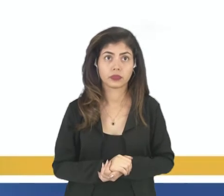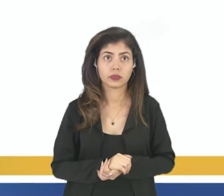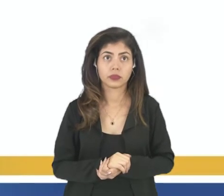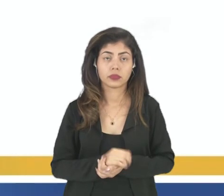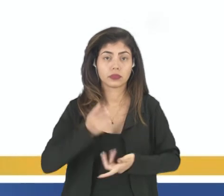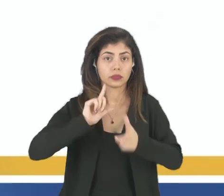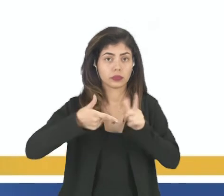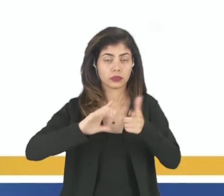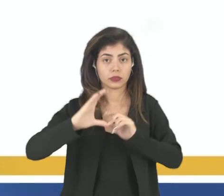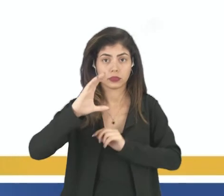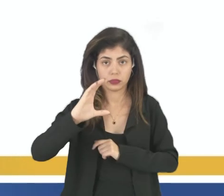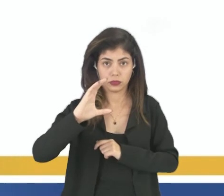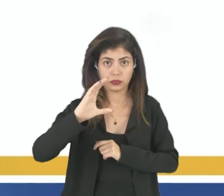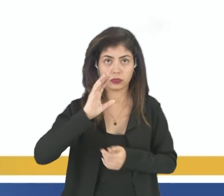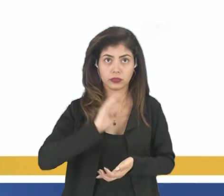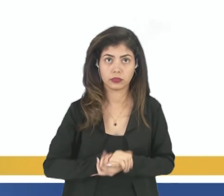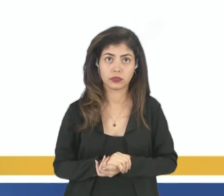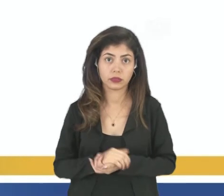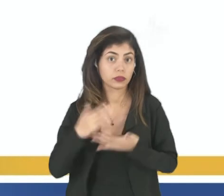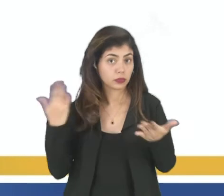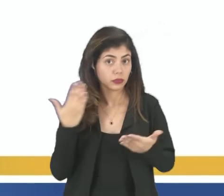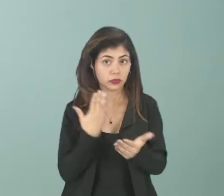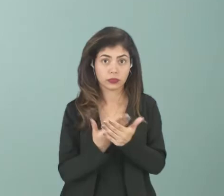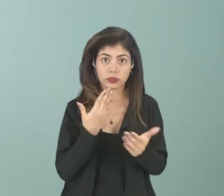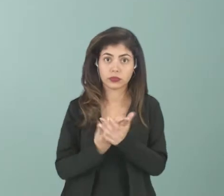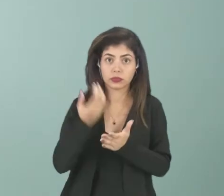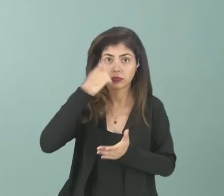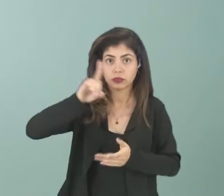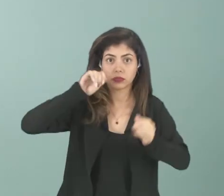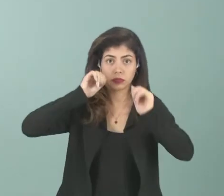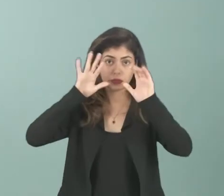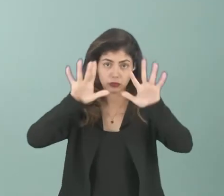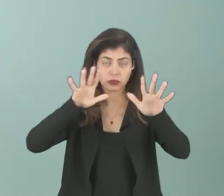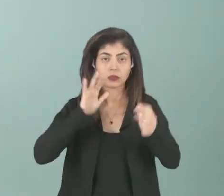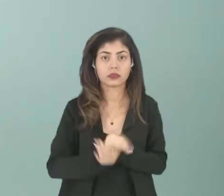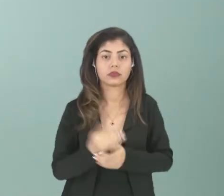educação básica, alternativa C. Estudem,